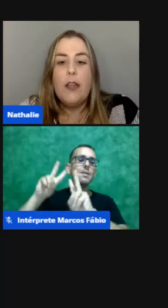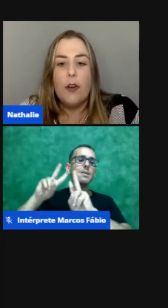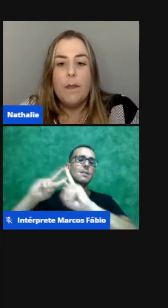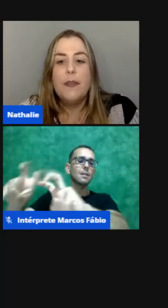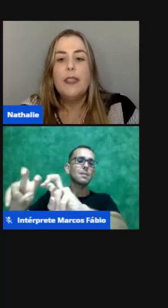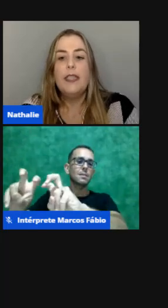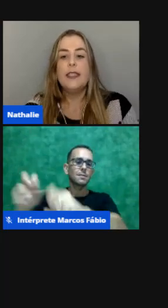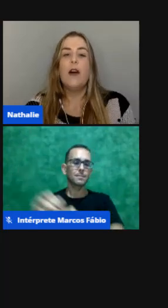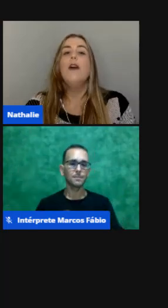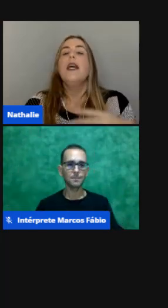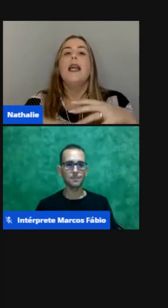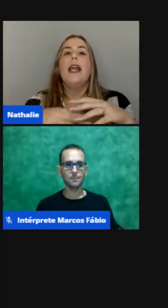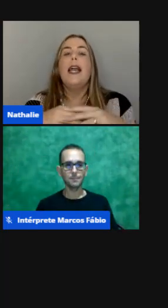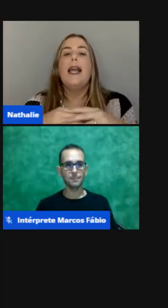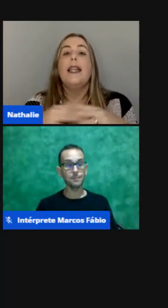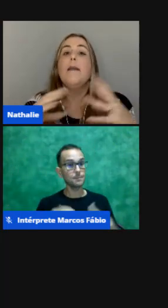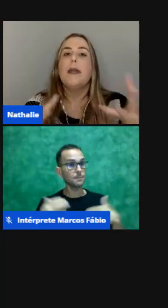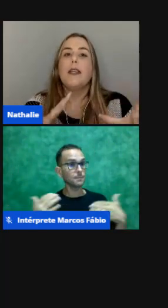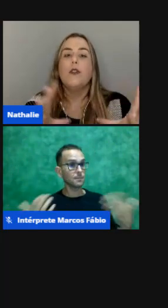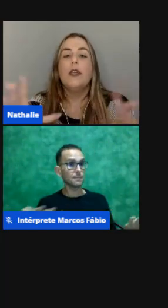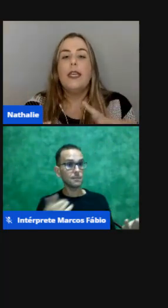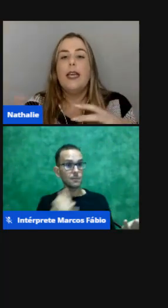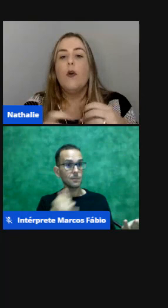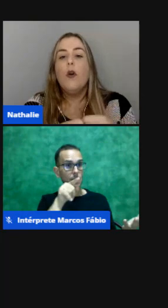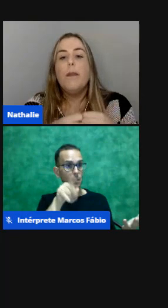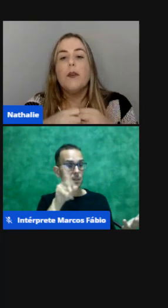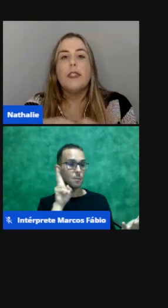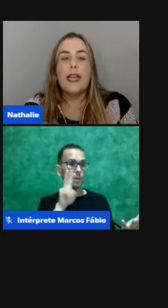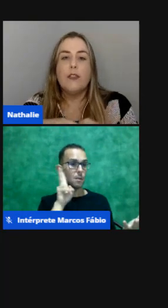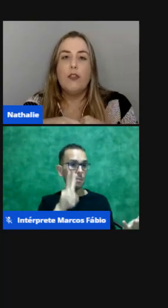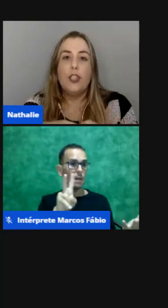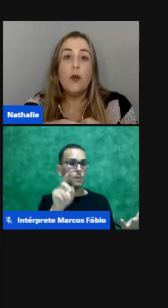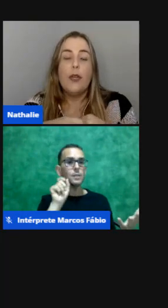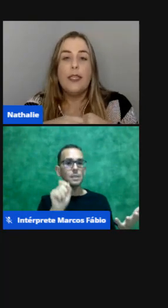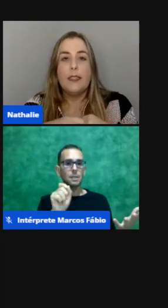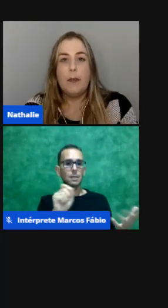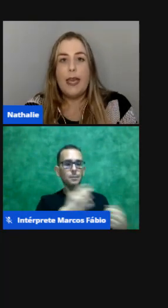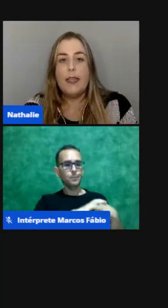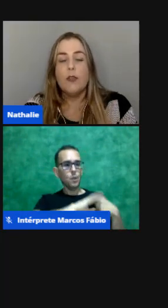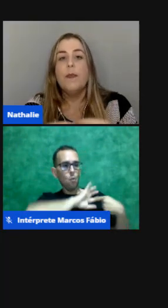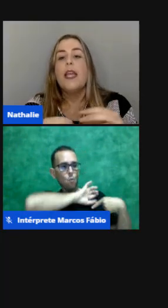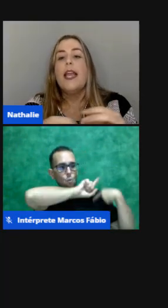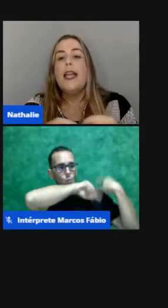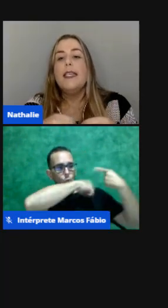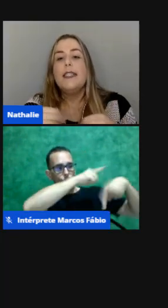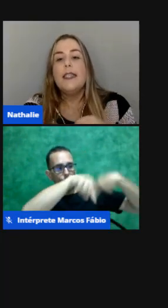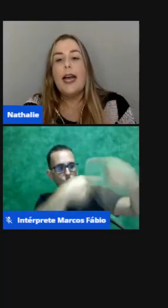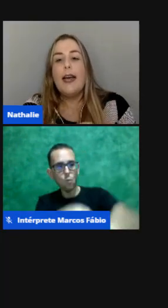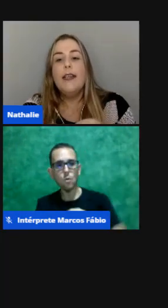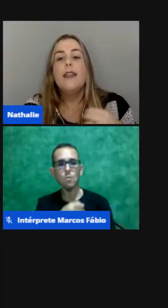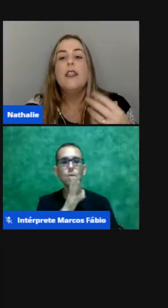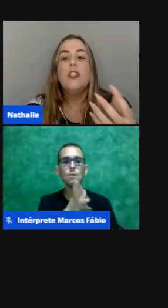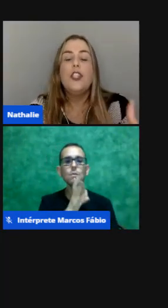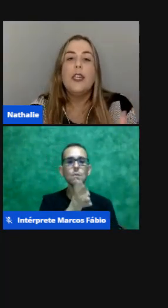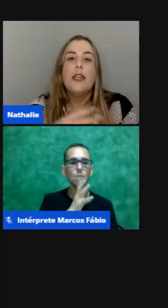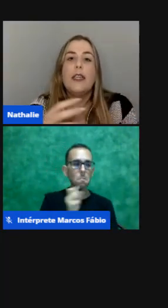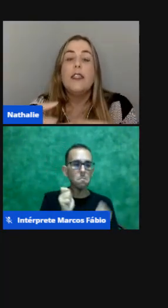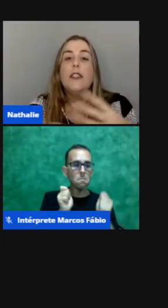forma melhor. Então, lembrando que o processo de conhecimento, ele se dá